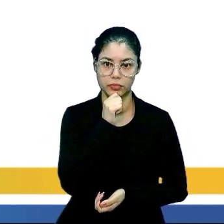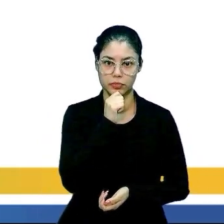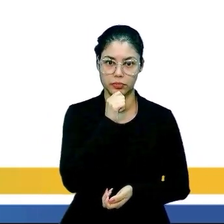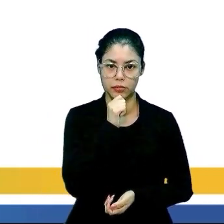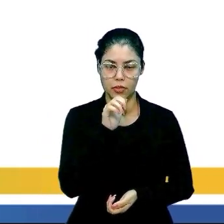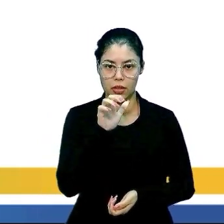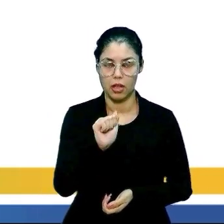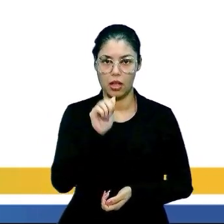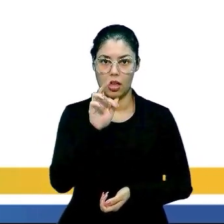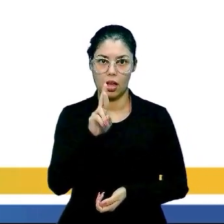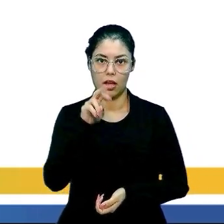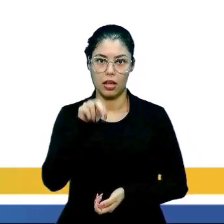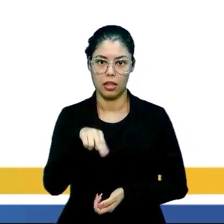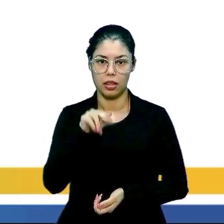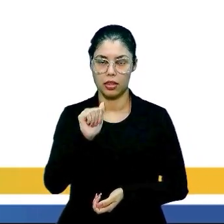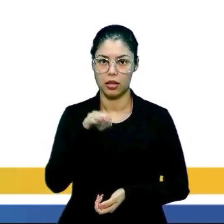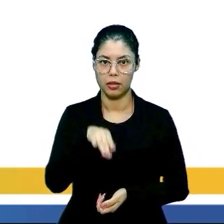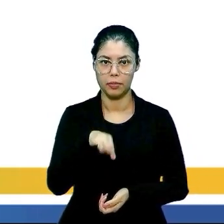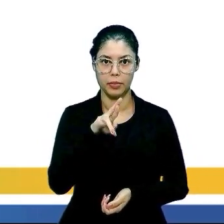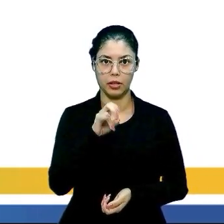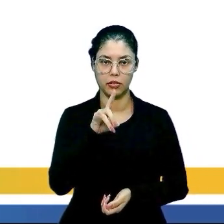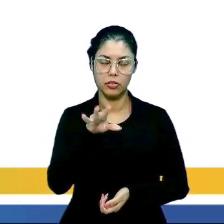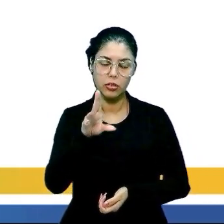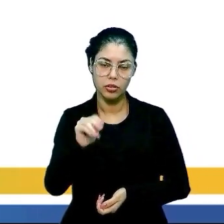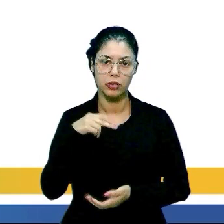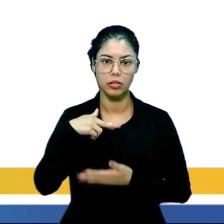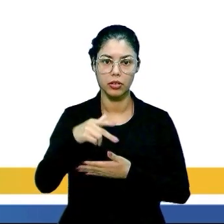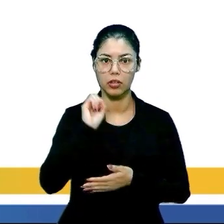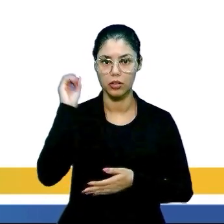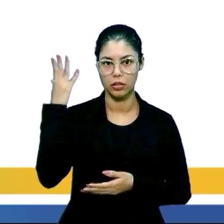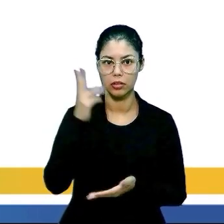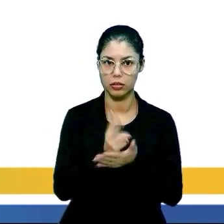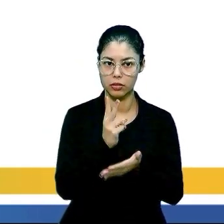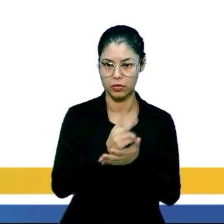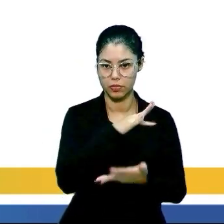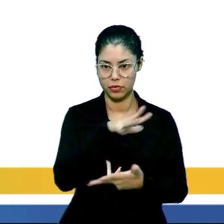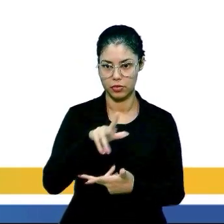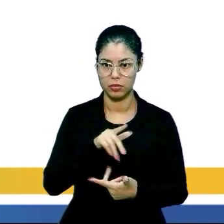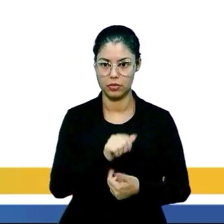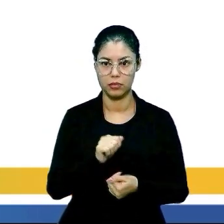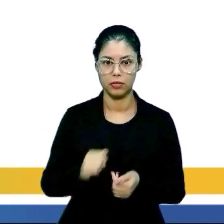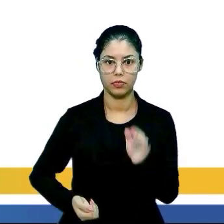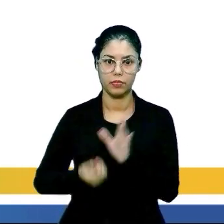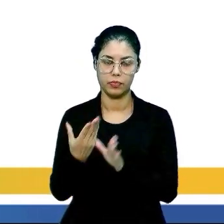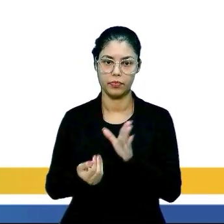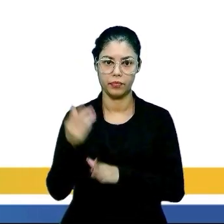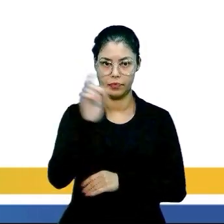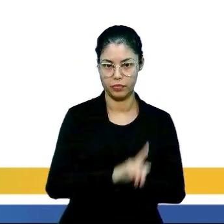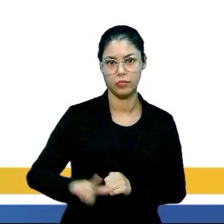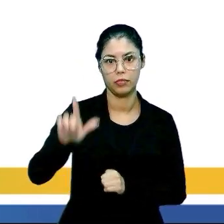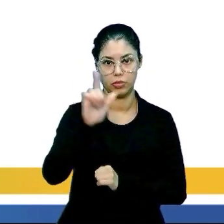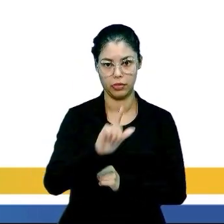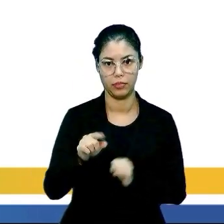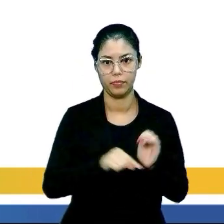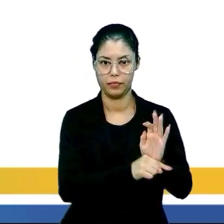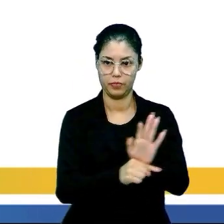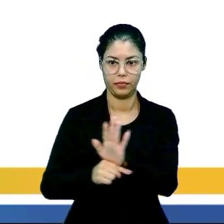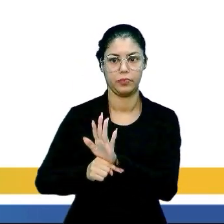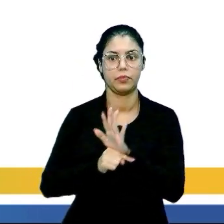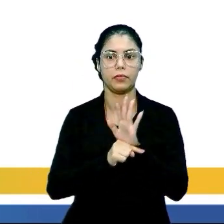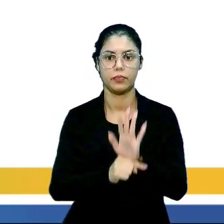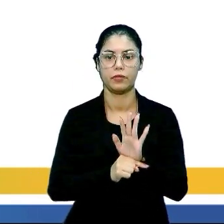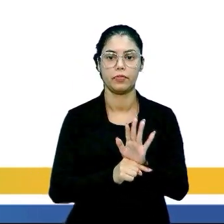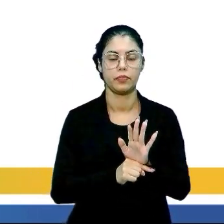corrida armamentista. Então, a gente tem várias coisas acontecendo no mundo e a produção literária ela vai retratar